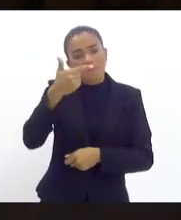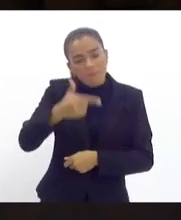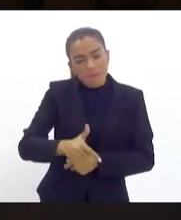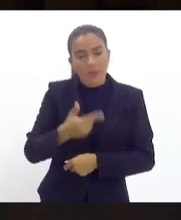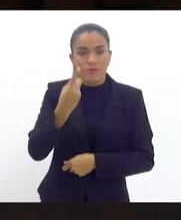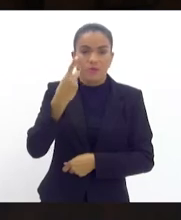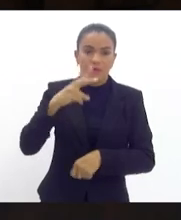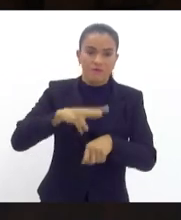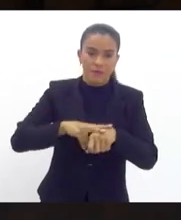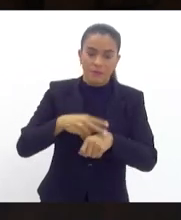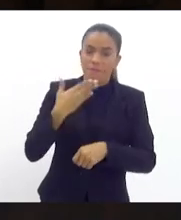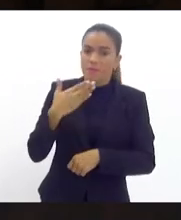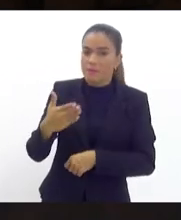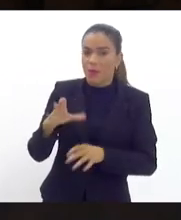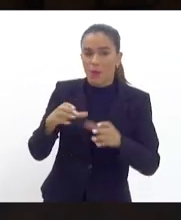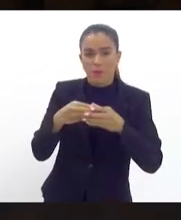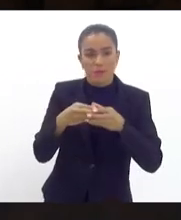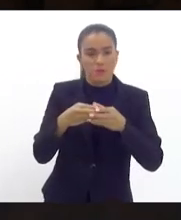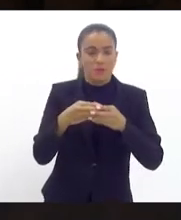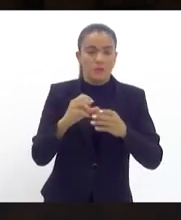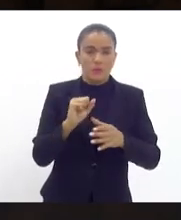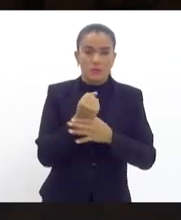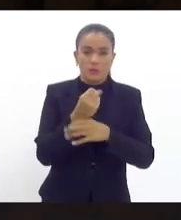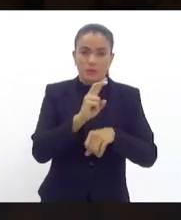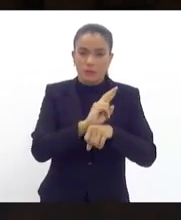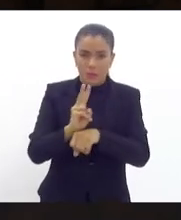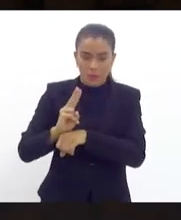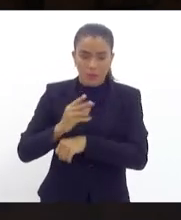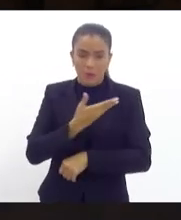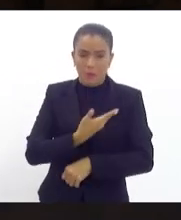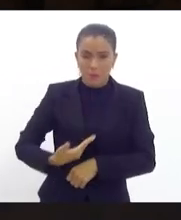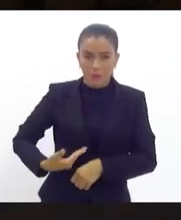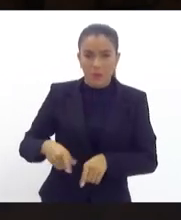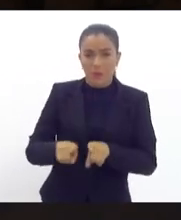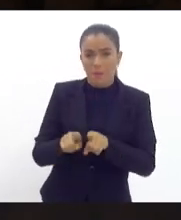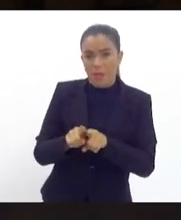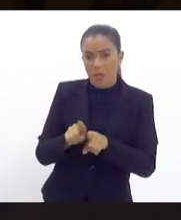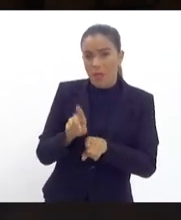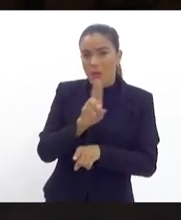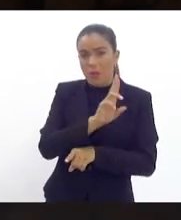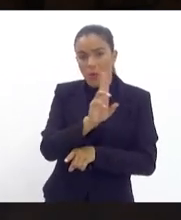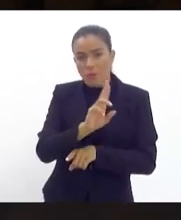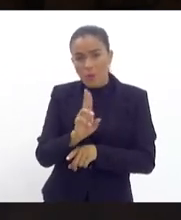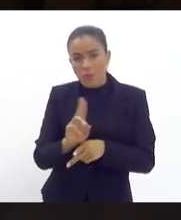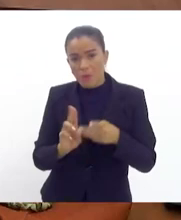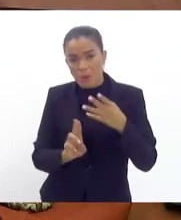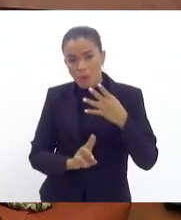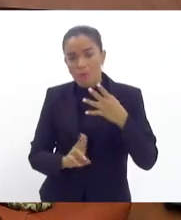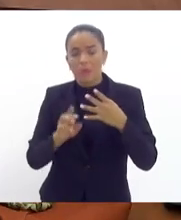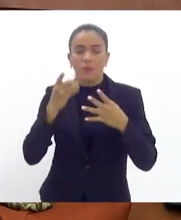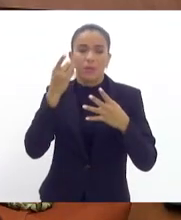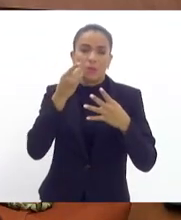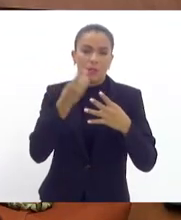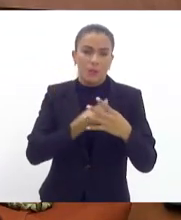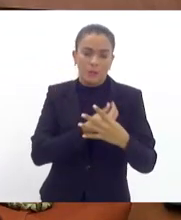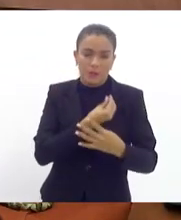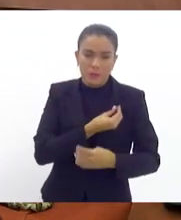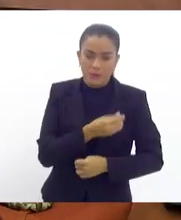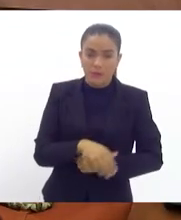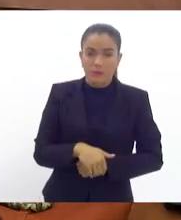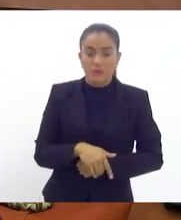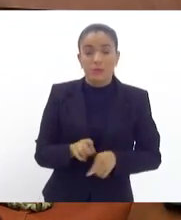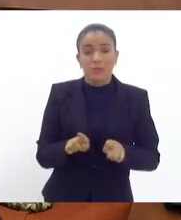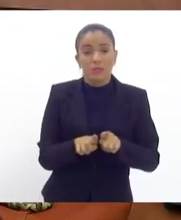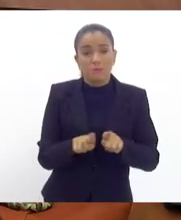pedir a comissão de Segurança Pública nominando a presença do deputado Rodrigo Amorim da deputada Marta Rocha os